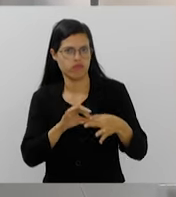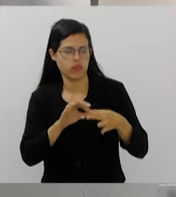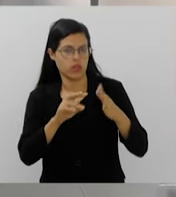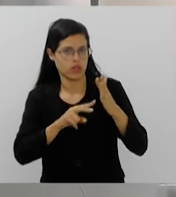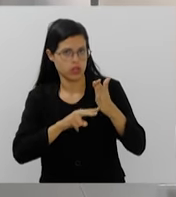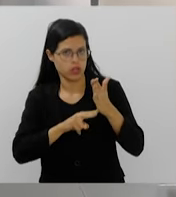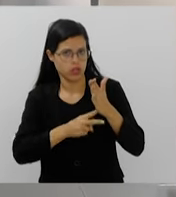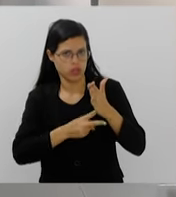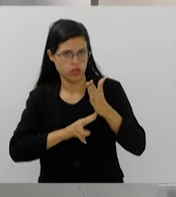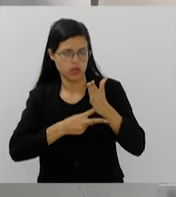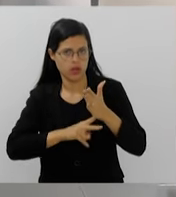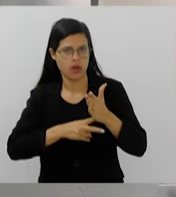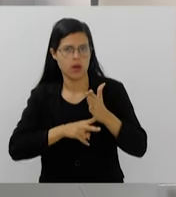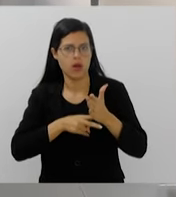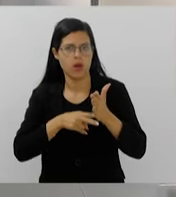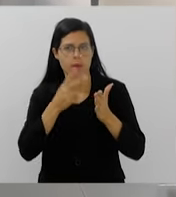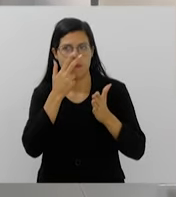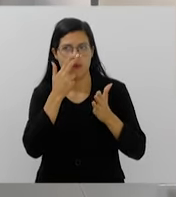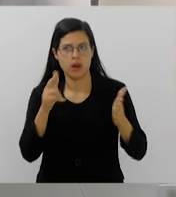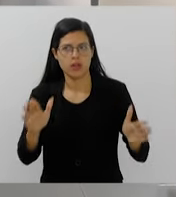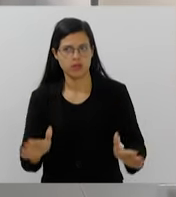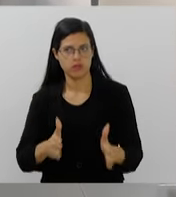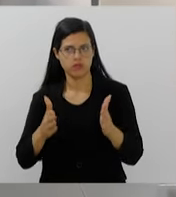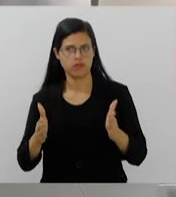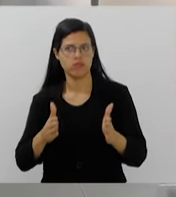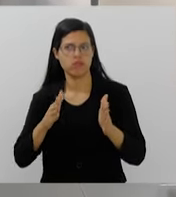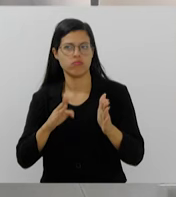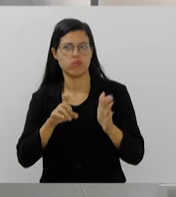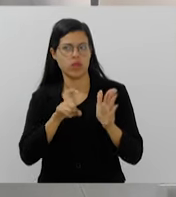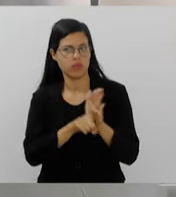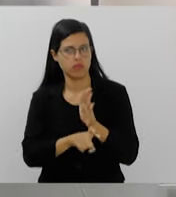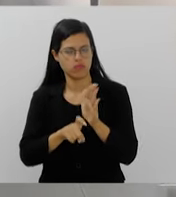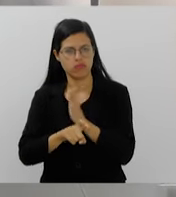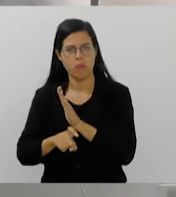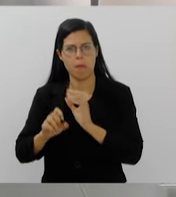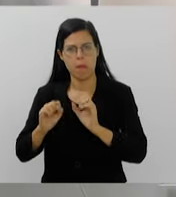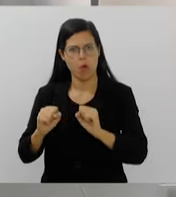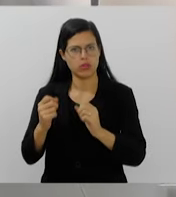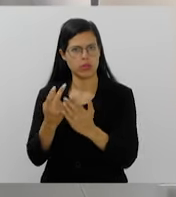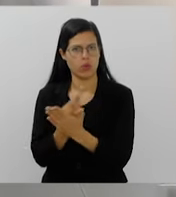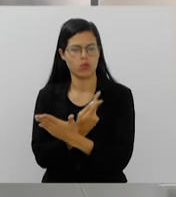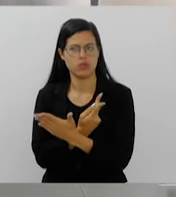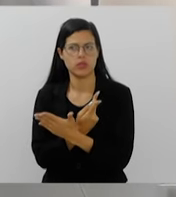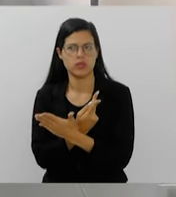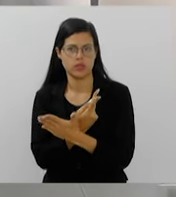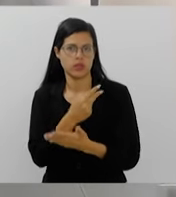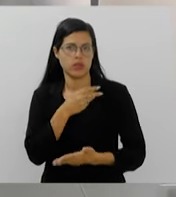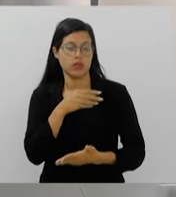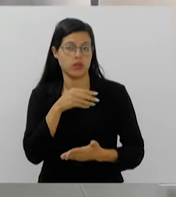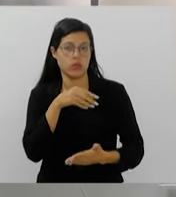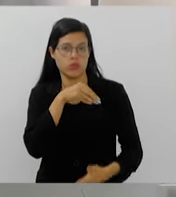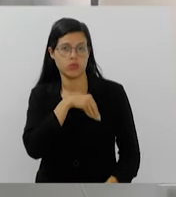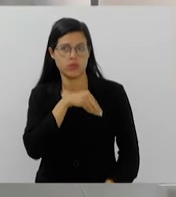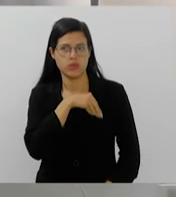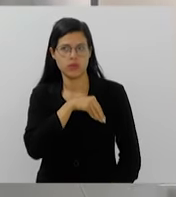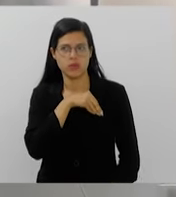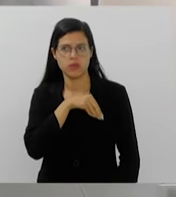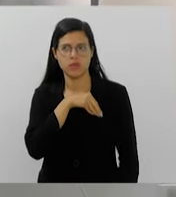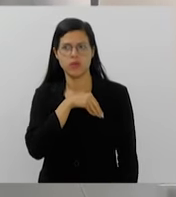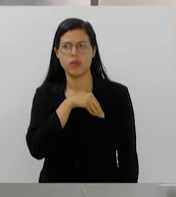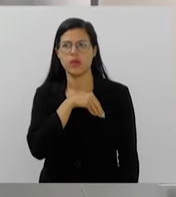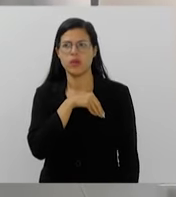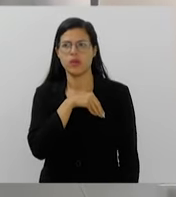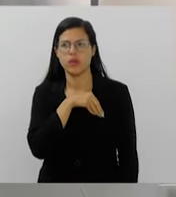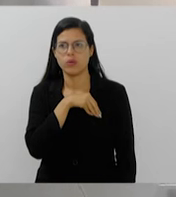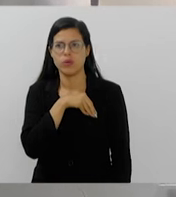certa forma fica estimulado uma vez que o desconto pode ser realizado em folha. Esse é o primeiro ponto. Eu defendo a